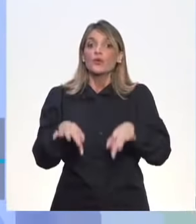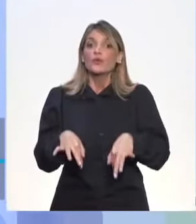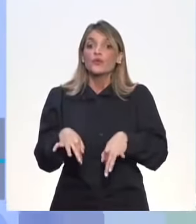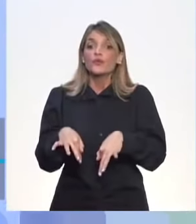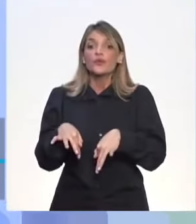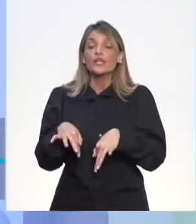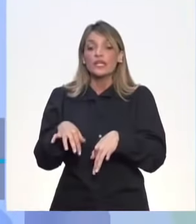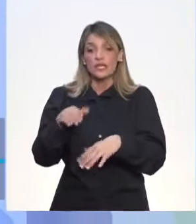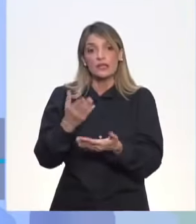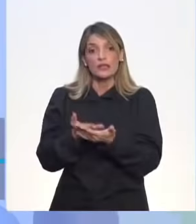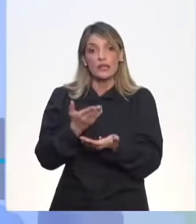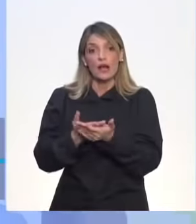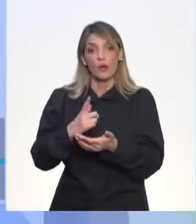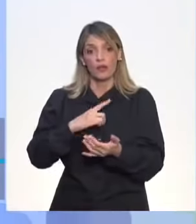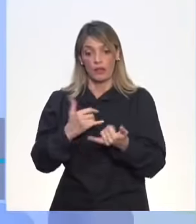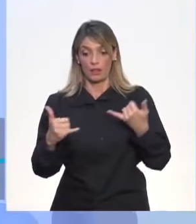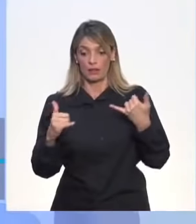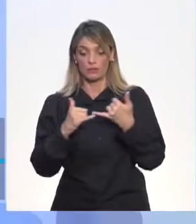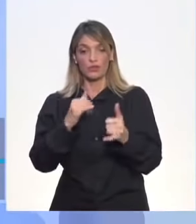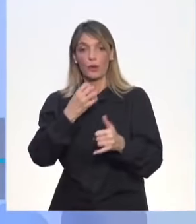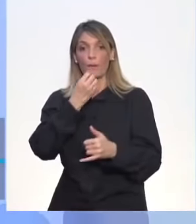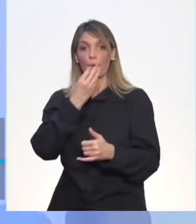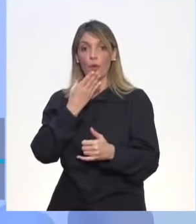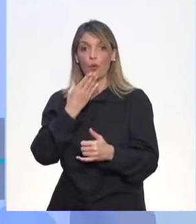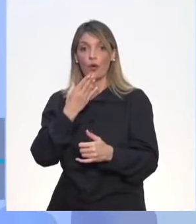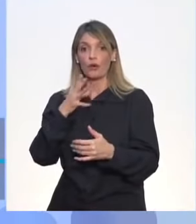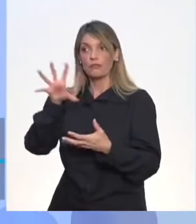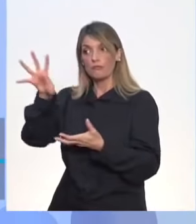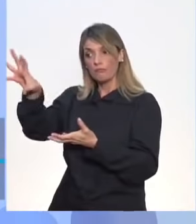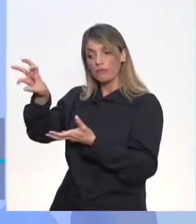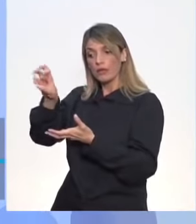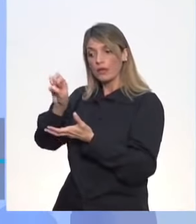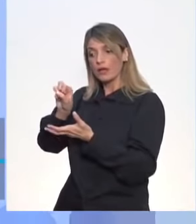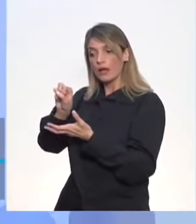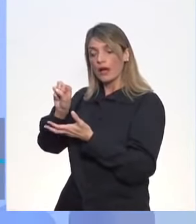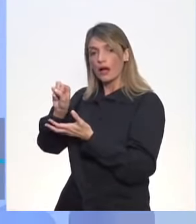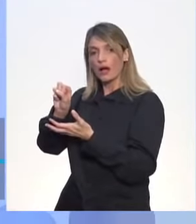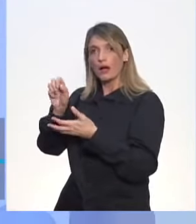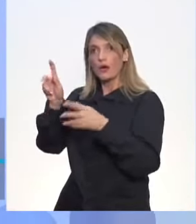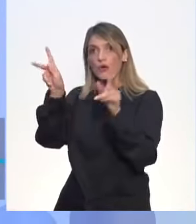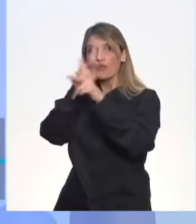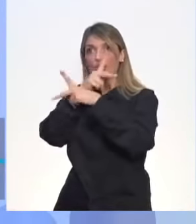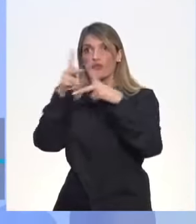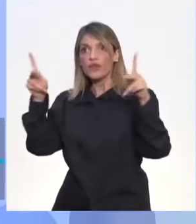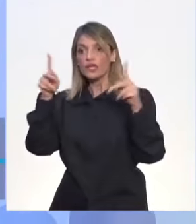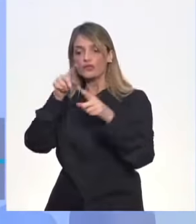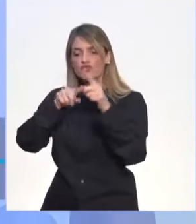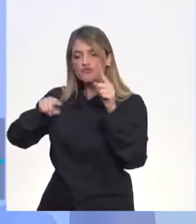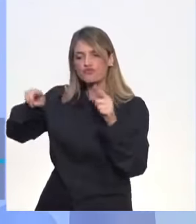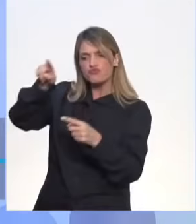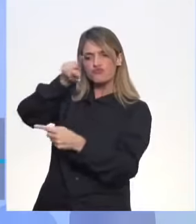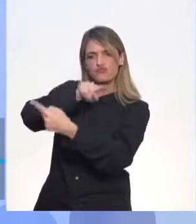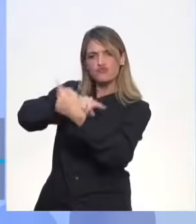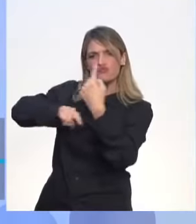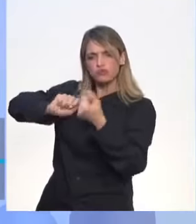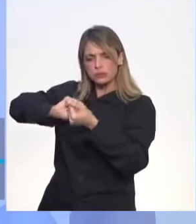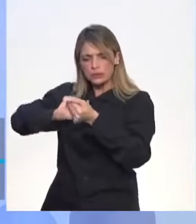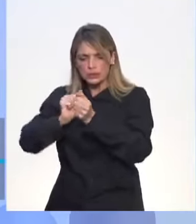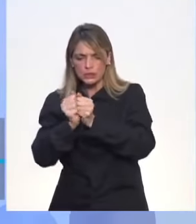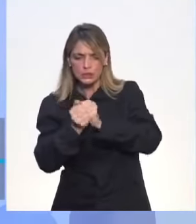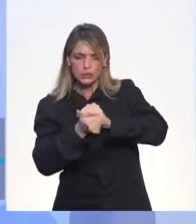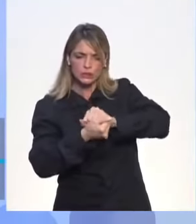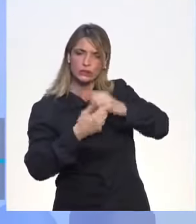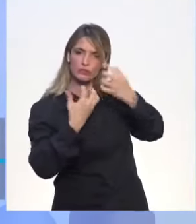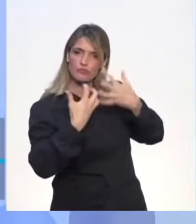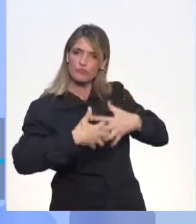últimos slides energia boa de trânsito de pegar a transformação você pegar o vento girar alguma coisa isso